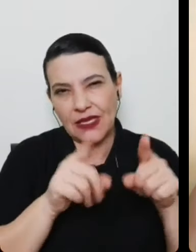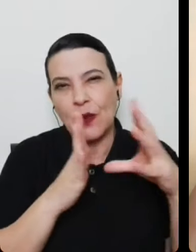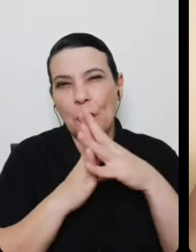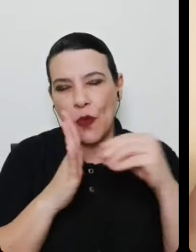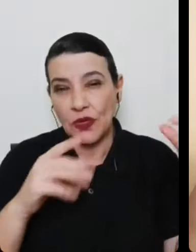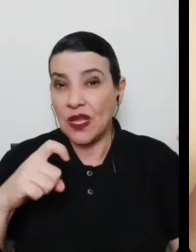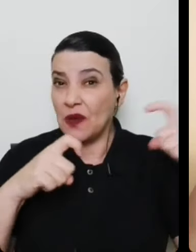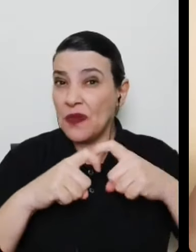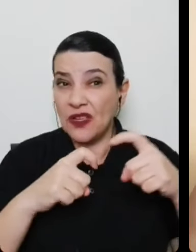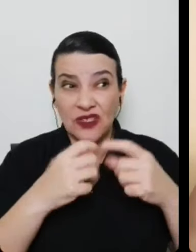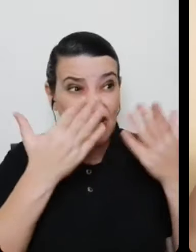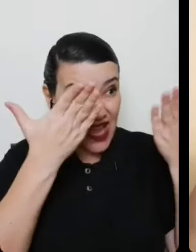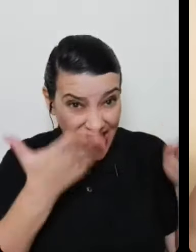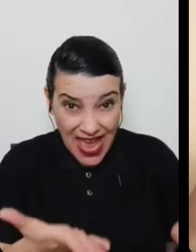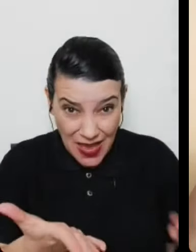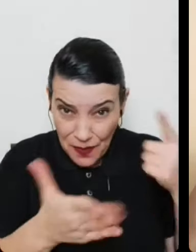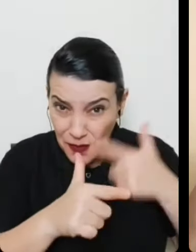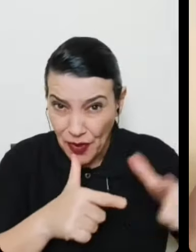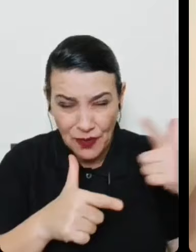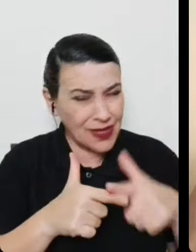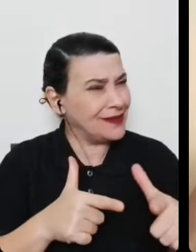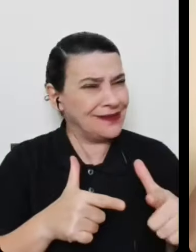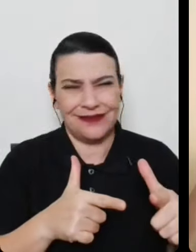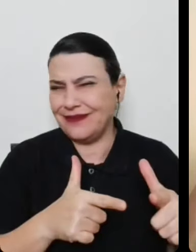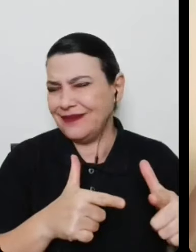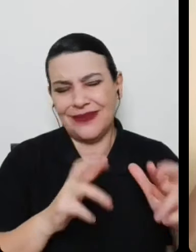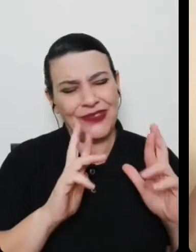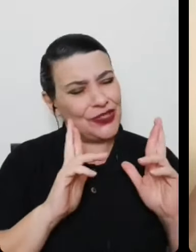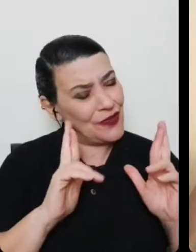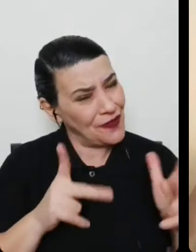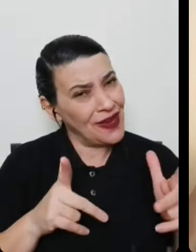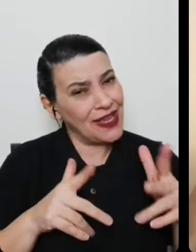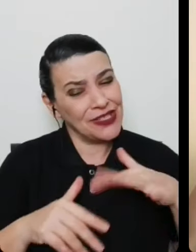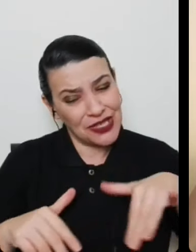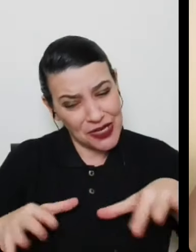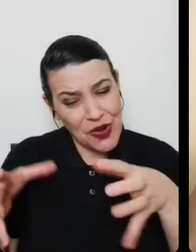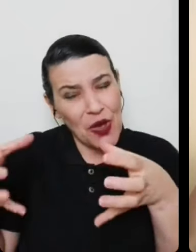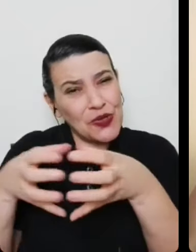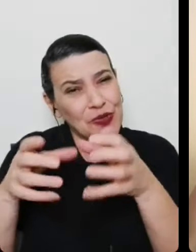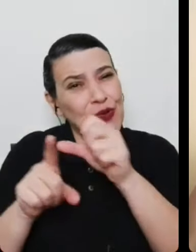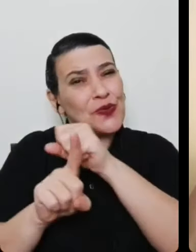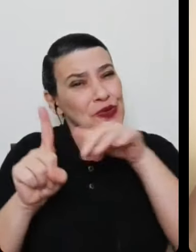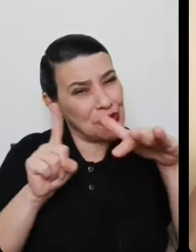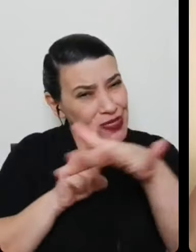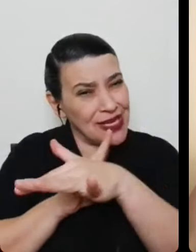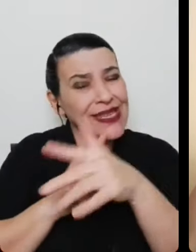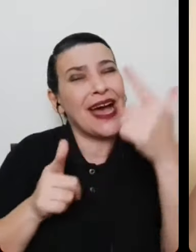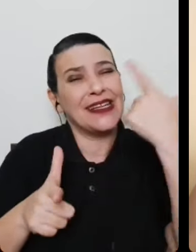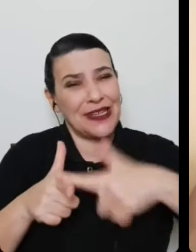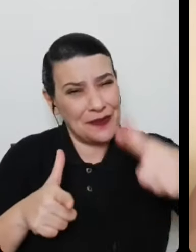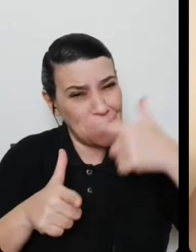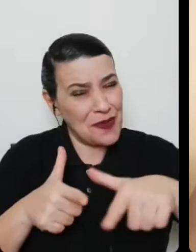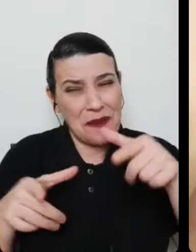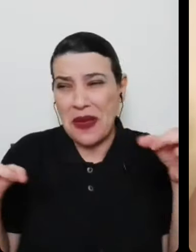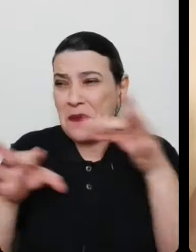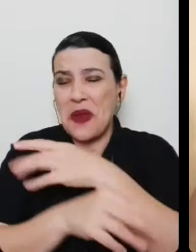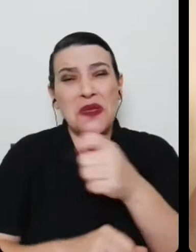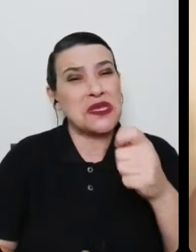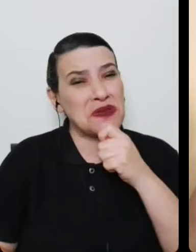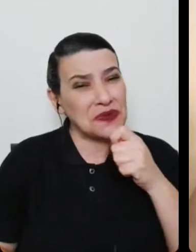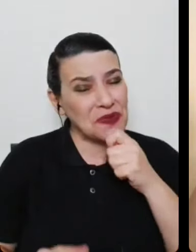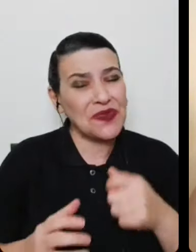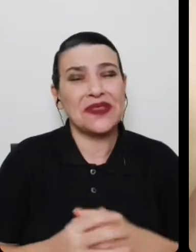elas não são o problema. O problema somos nós. Nós é que não estamos prontos. E aí, qualquer